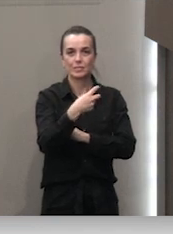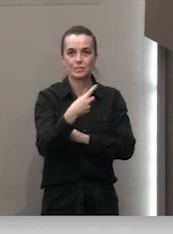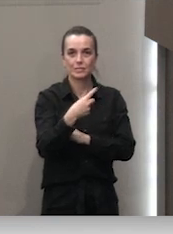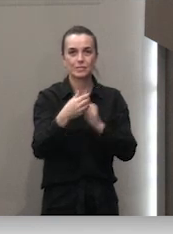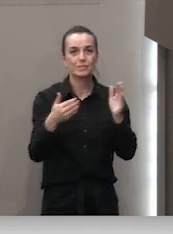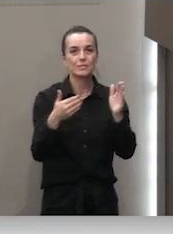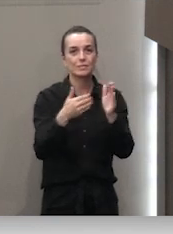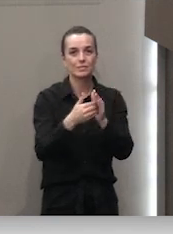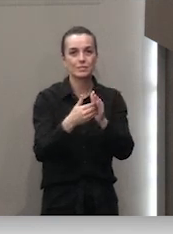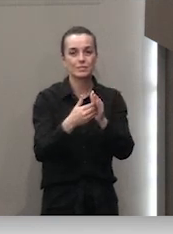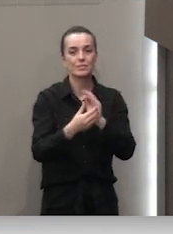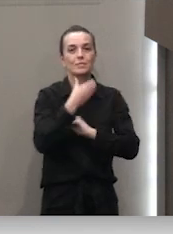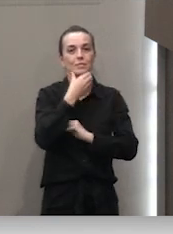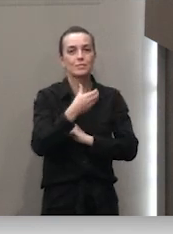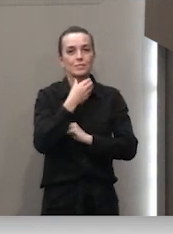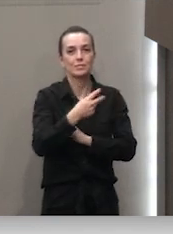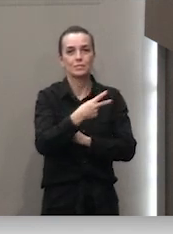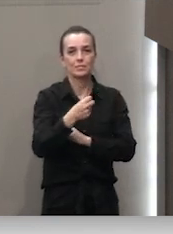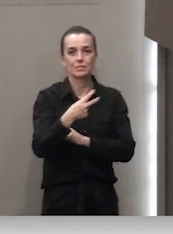de dezembro de 2024.